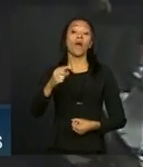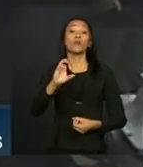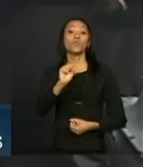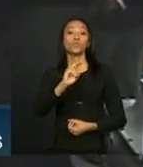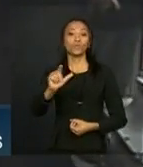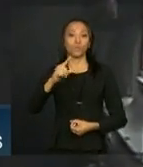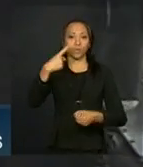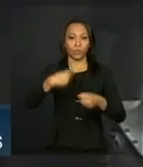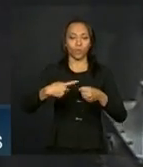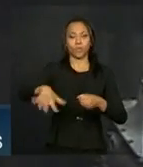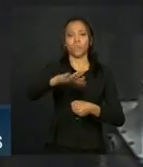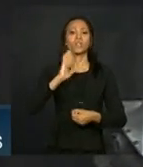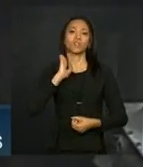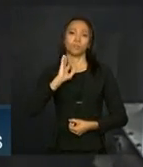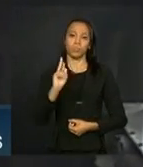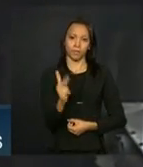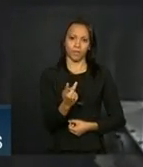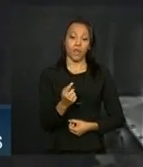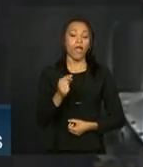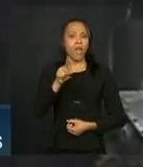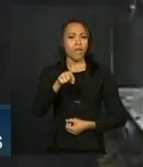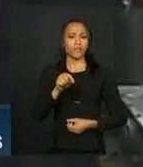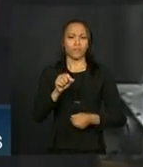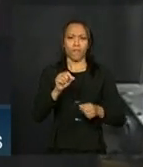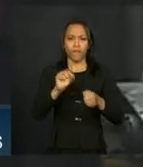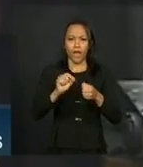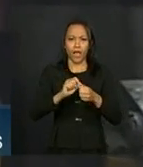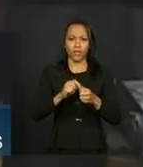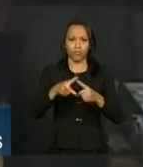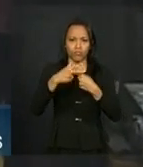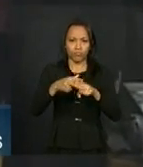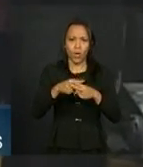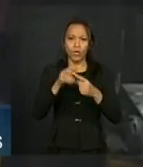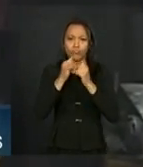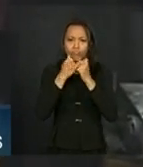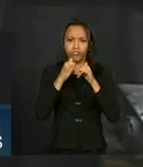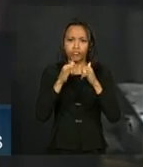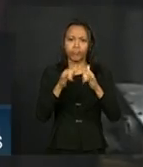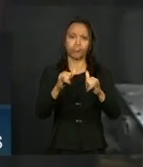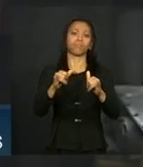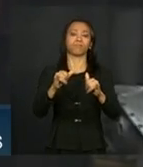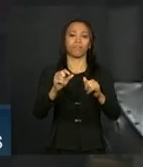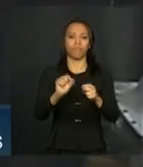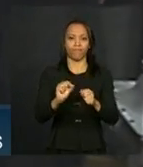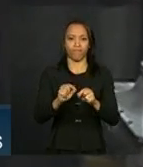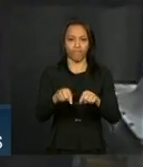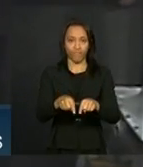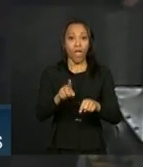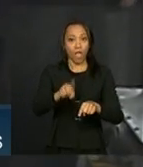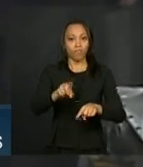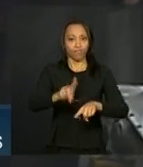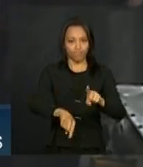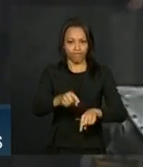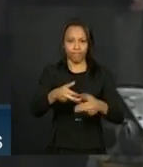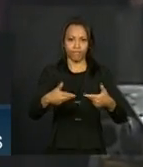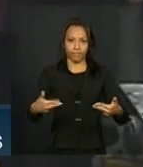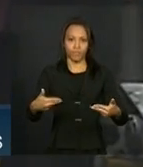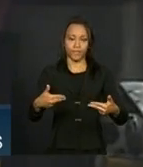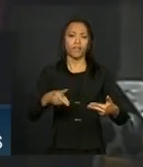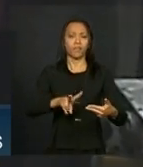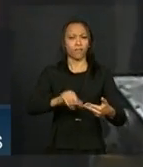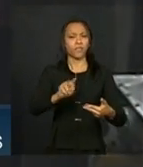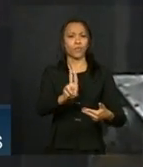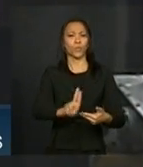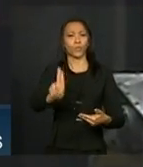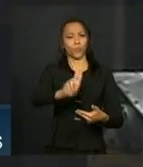Essa fábrica produz transformadores elétricos de alta tensão. São equipamentos que vão